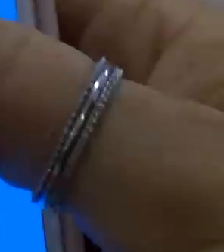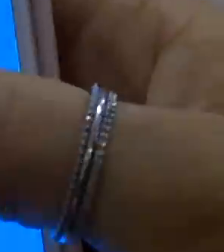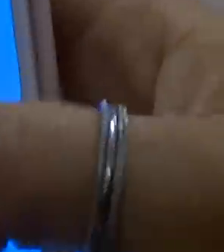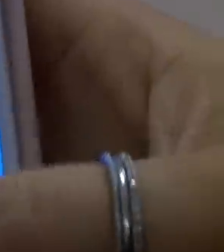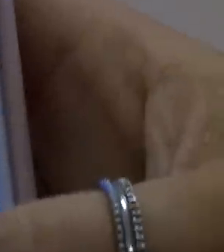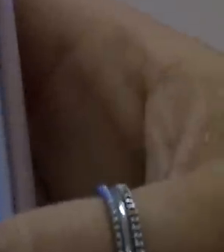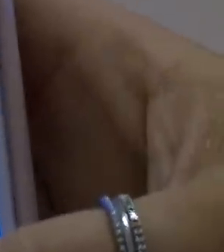Transcrição e